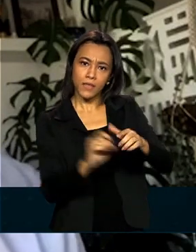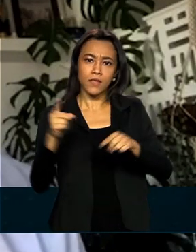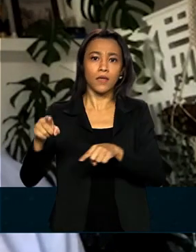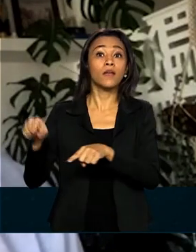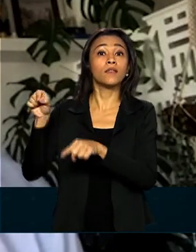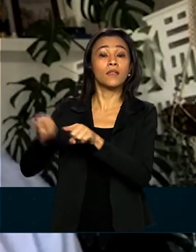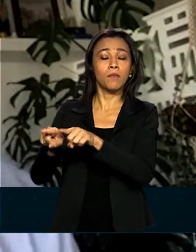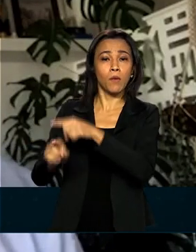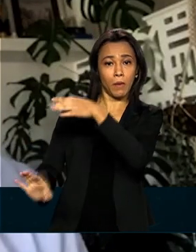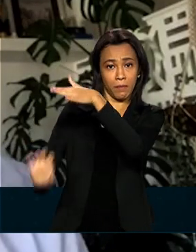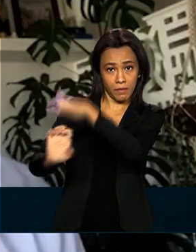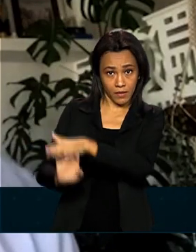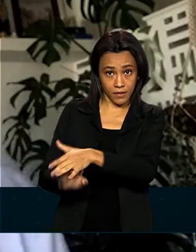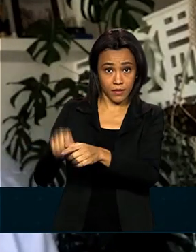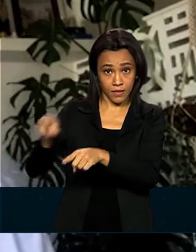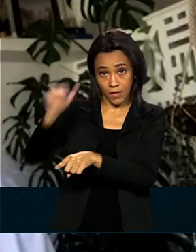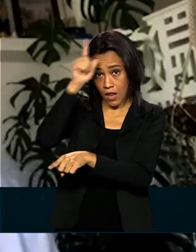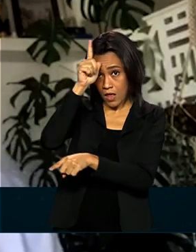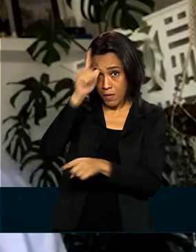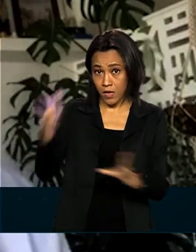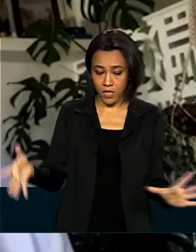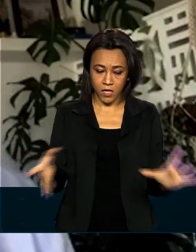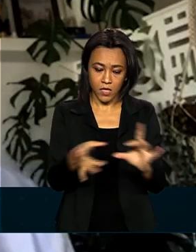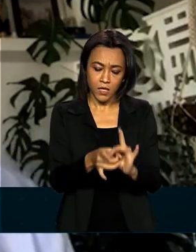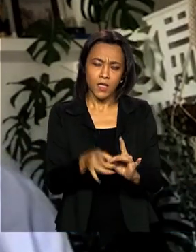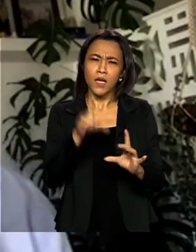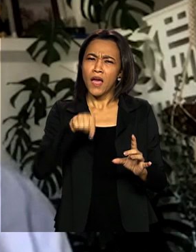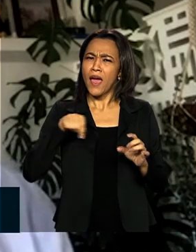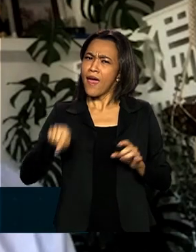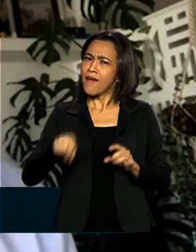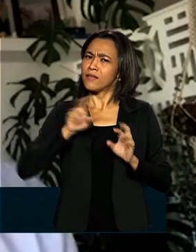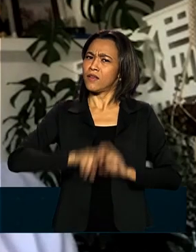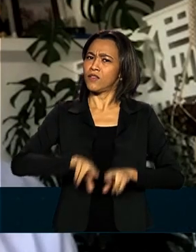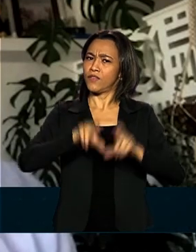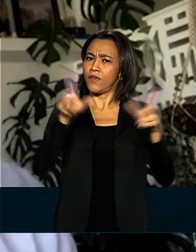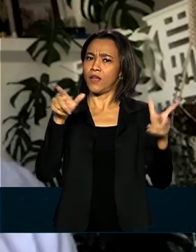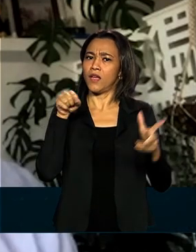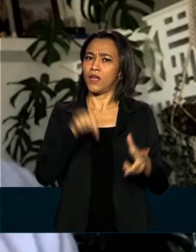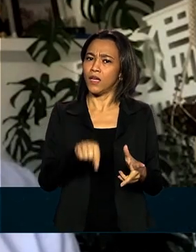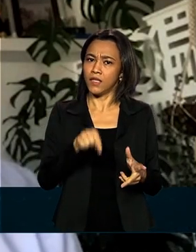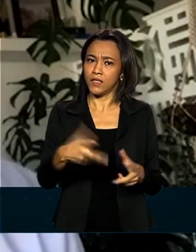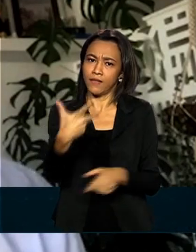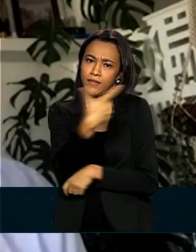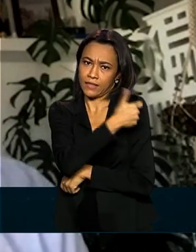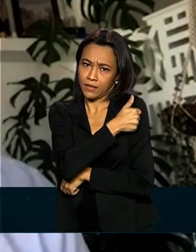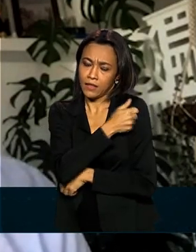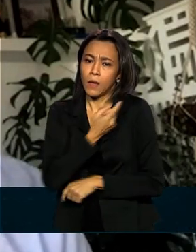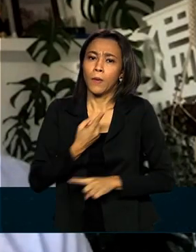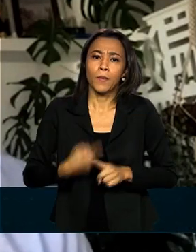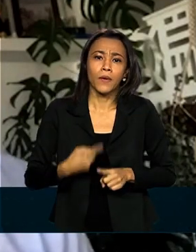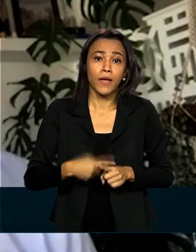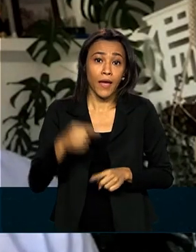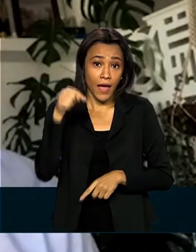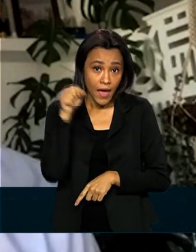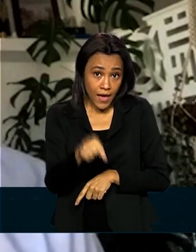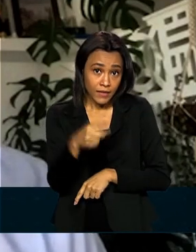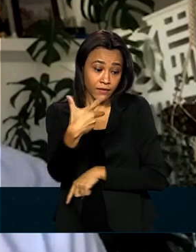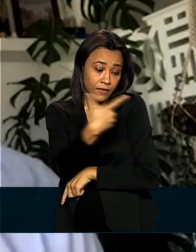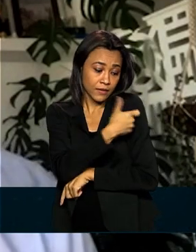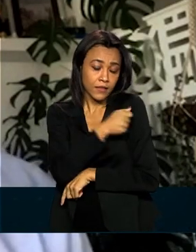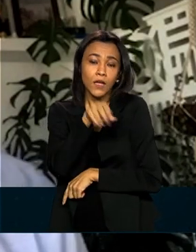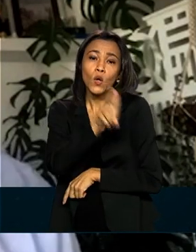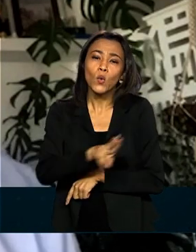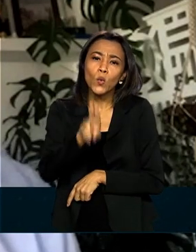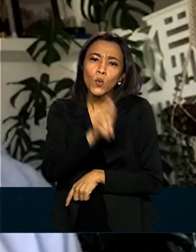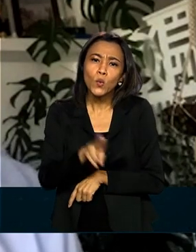E essa parceria prevê um tipo de vacina diferente dos que a gente aprovou até o momento, porque essa vacina usa apenas um fragmento